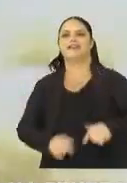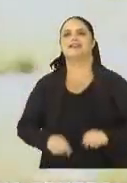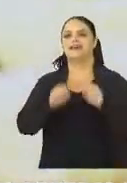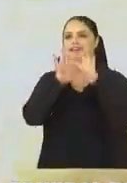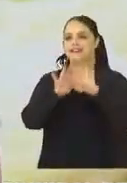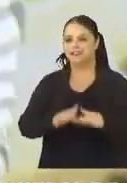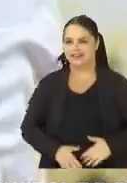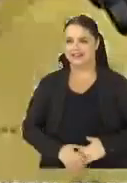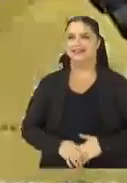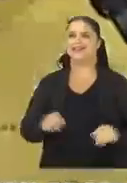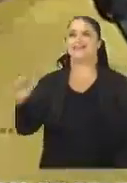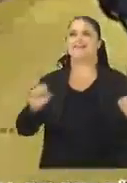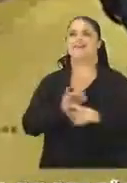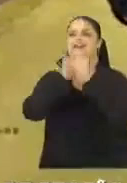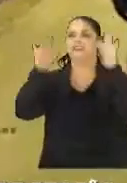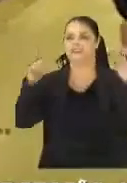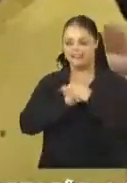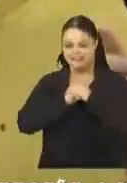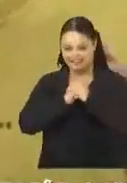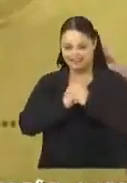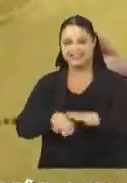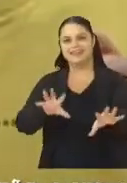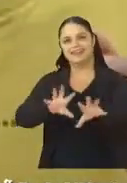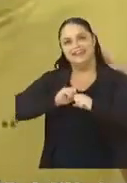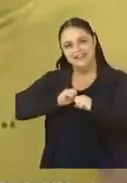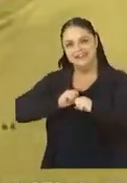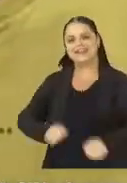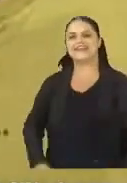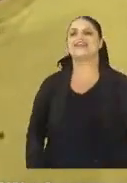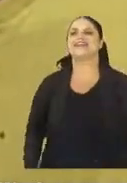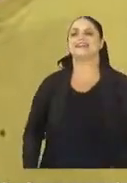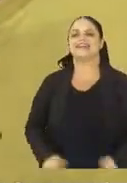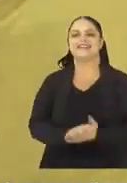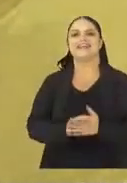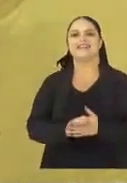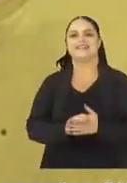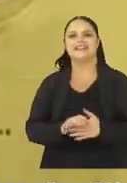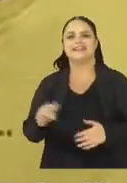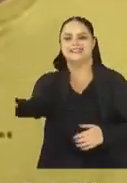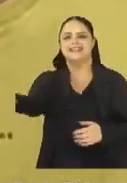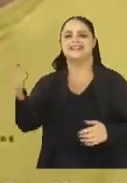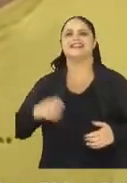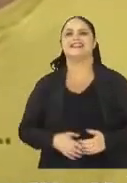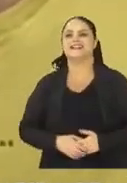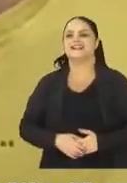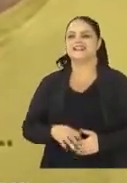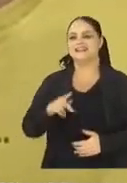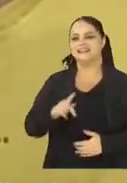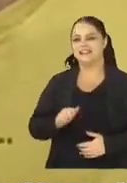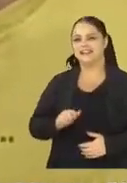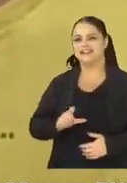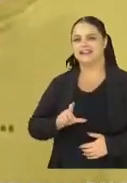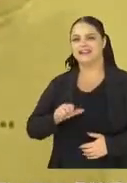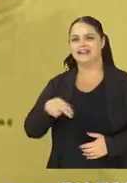abençoado na verdade missões homens Luciano o Paulinho